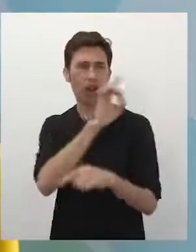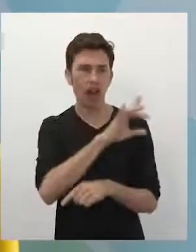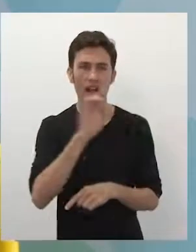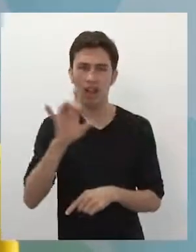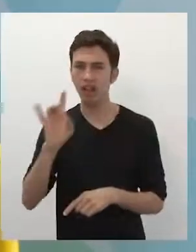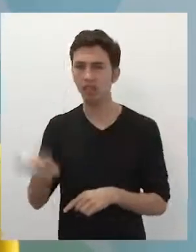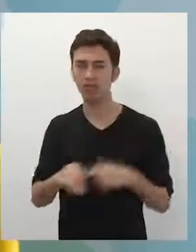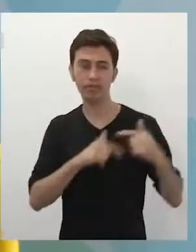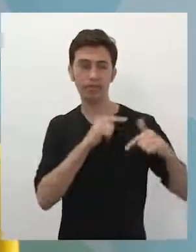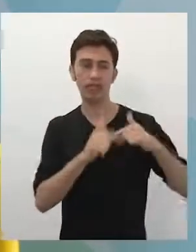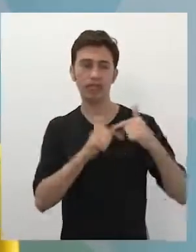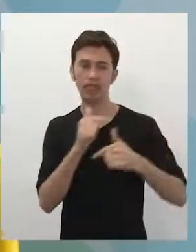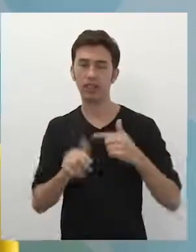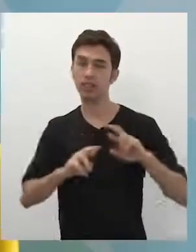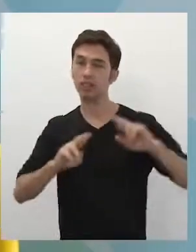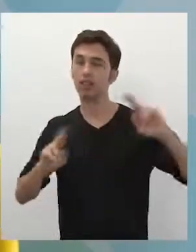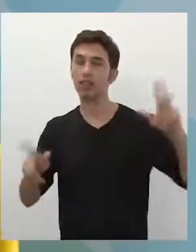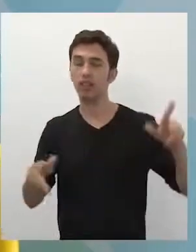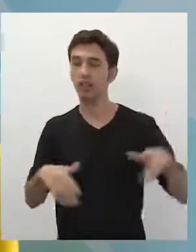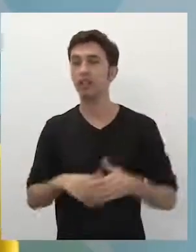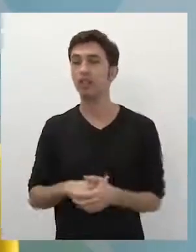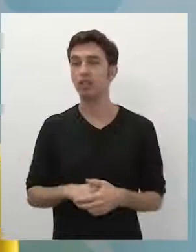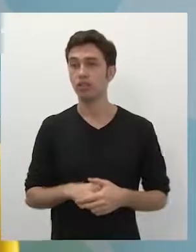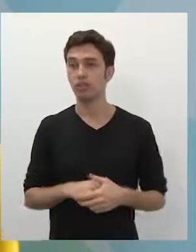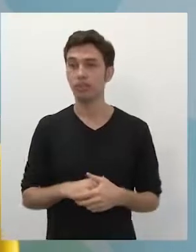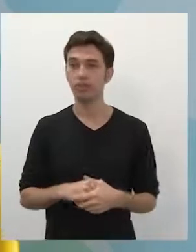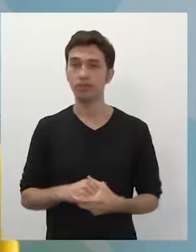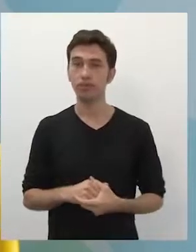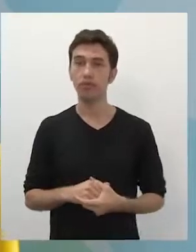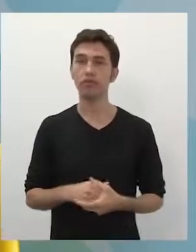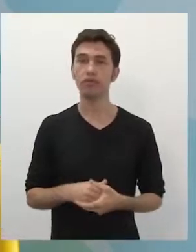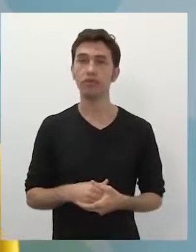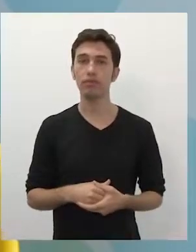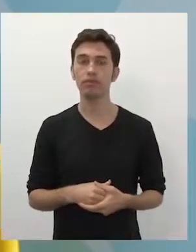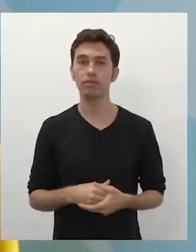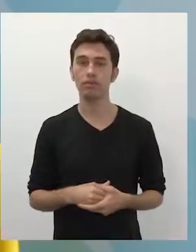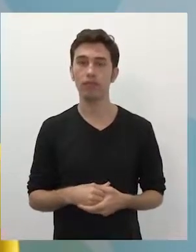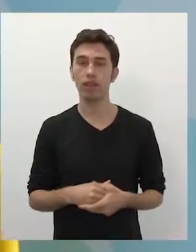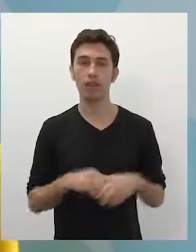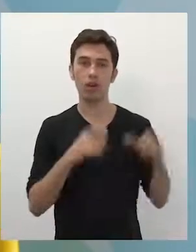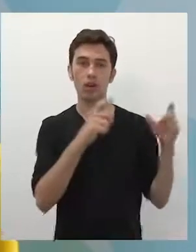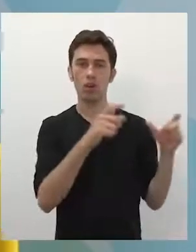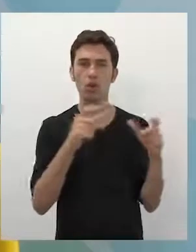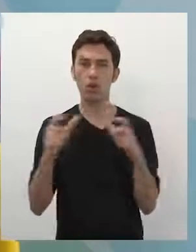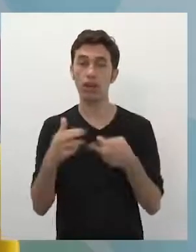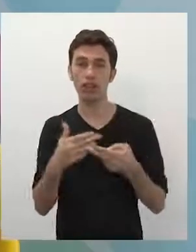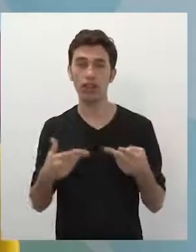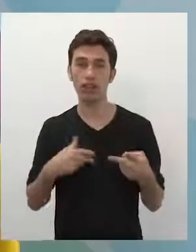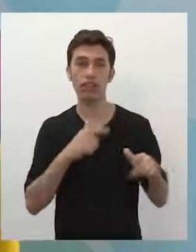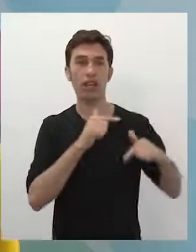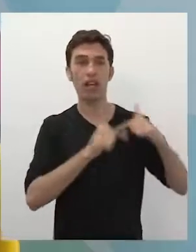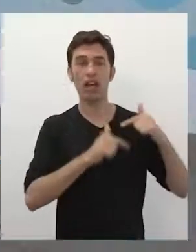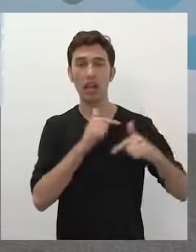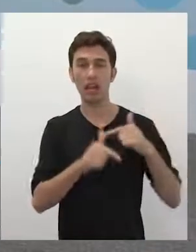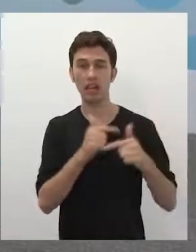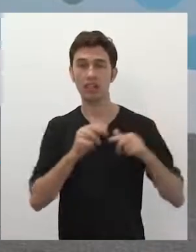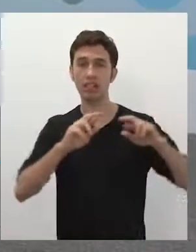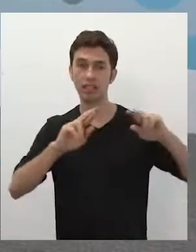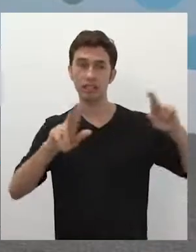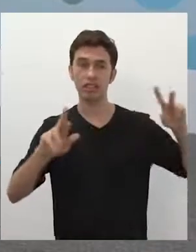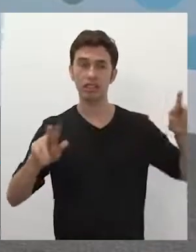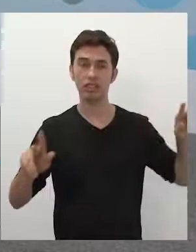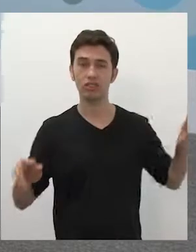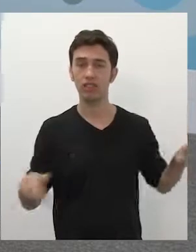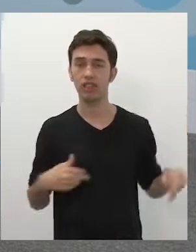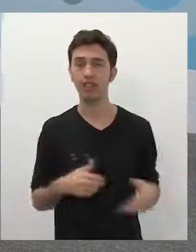um veículo, um jornal físico, que seja, ou não, que seja pela internet mesmo, um veículo de informação que a gente acredita, que é mais